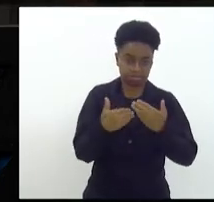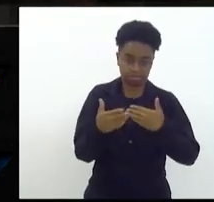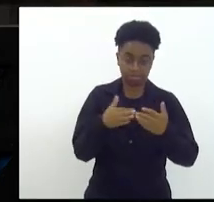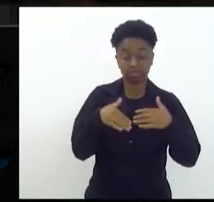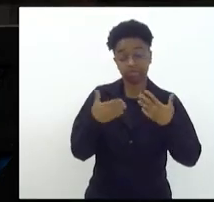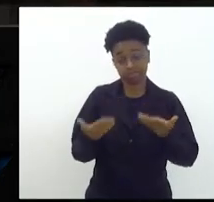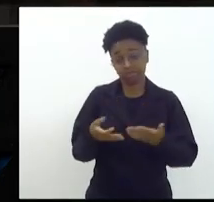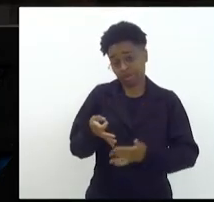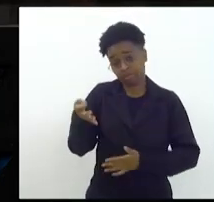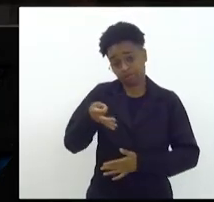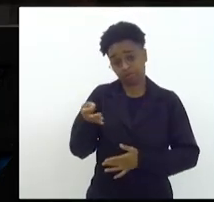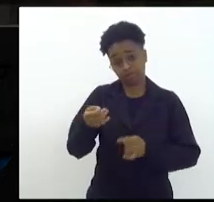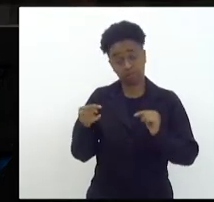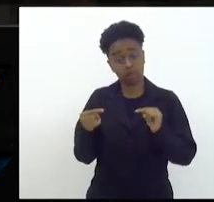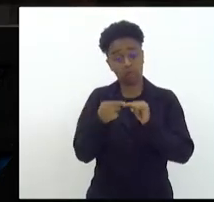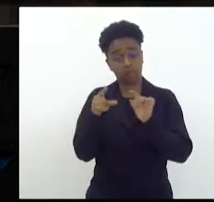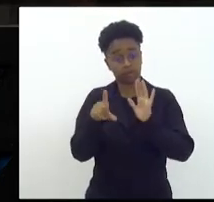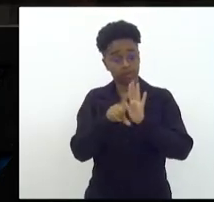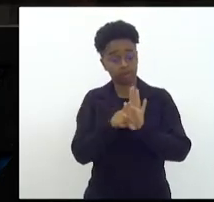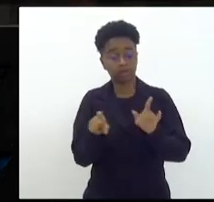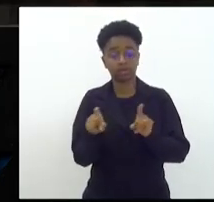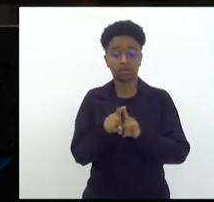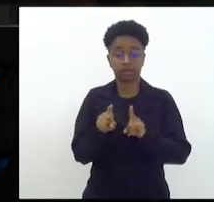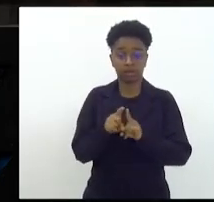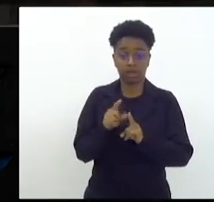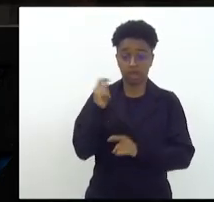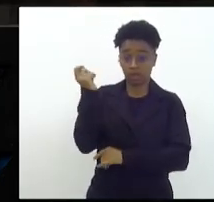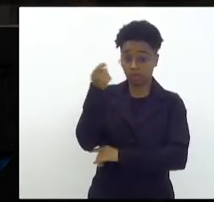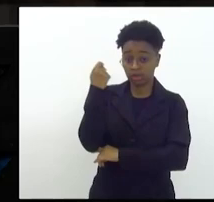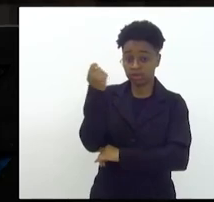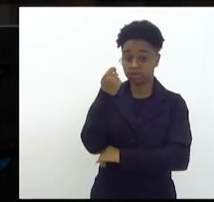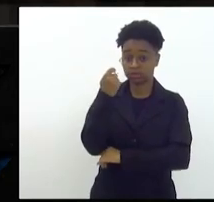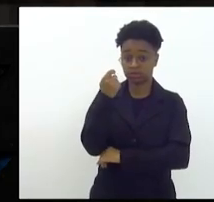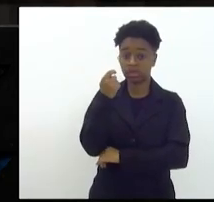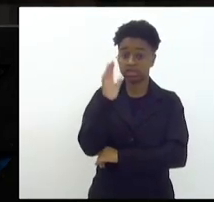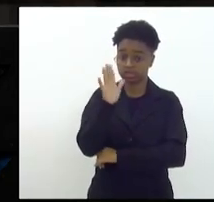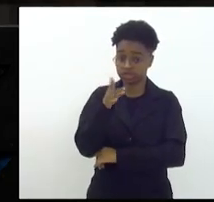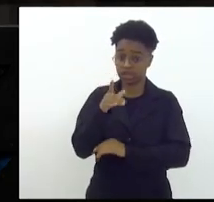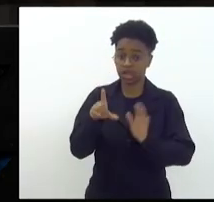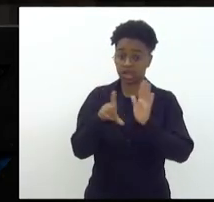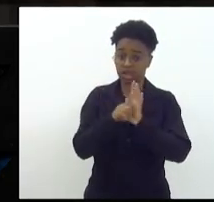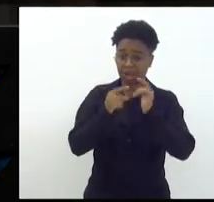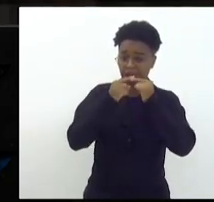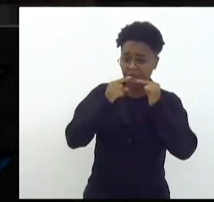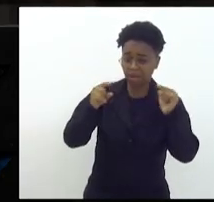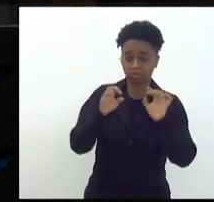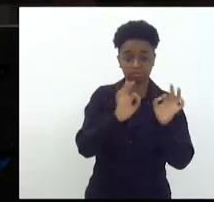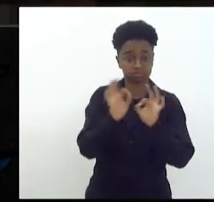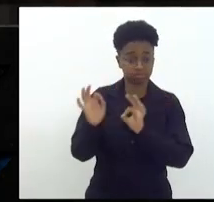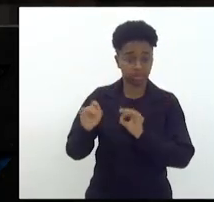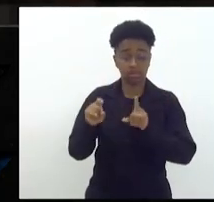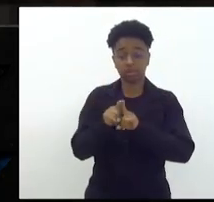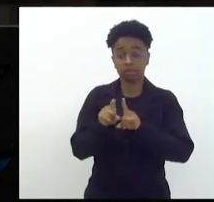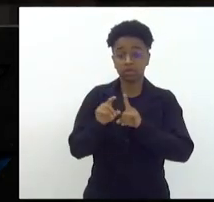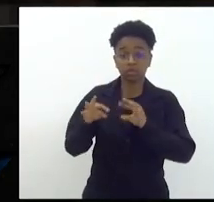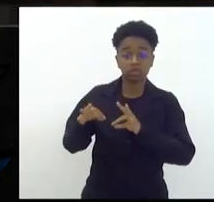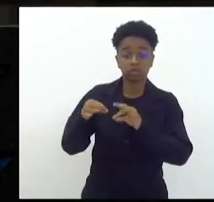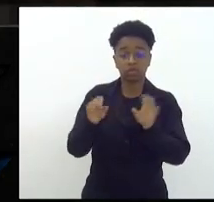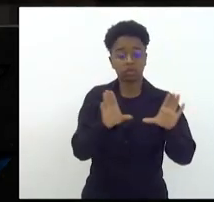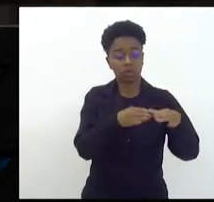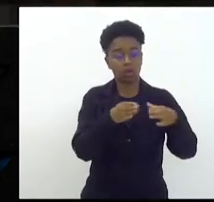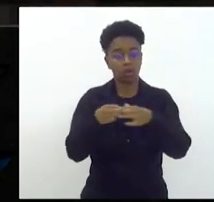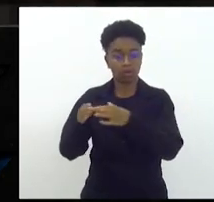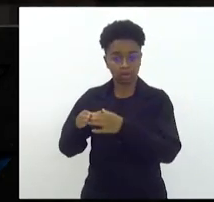que é perfeitamente legal a lei do Rio Grande do Sul tá em vigor não foi contestada todas as comissões